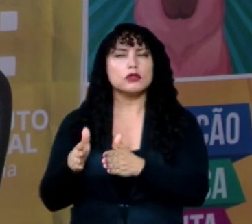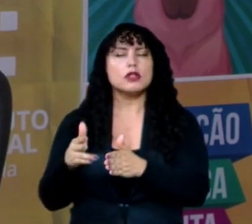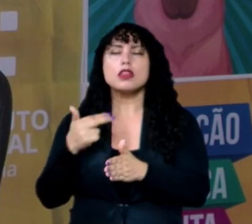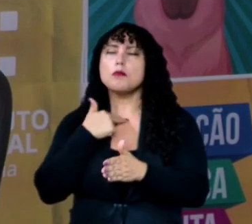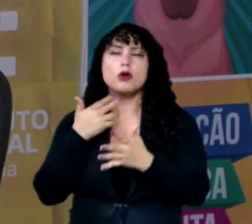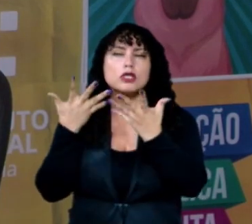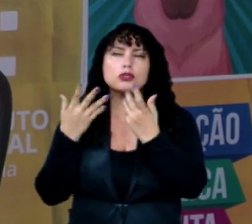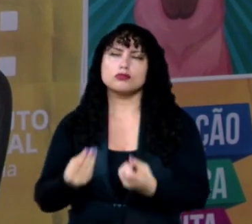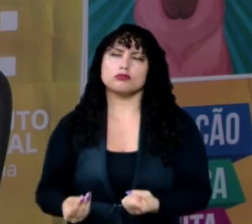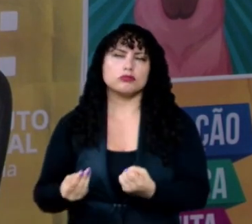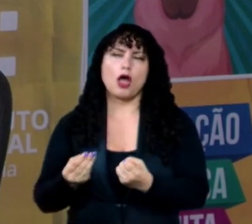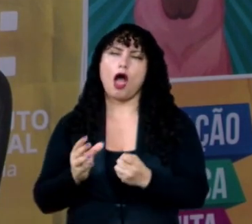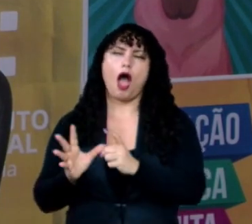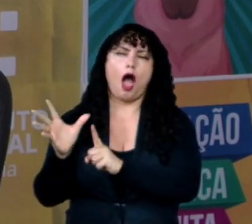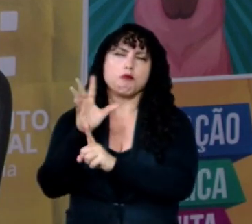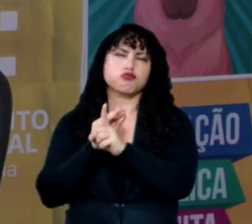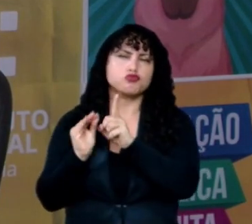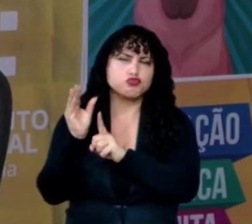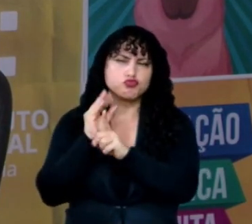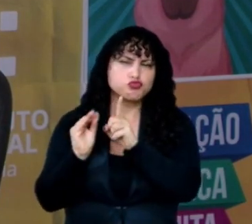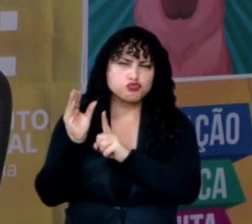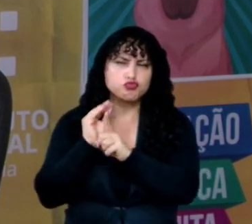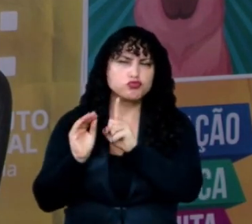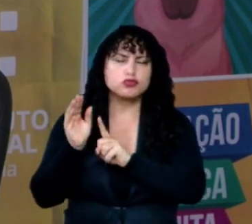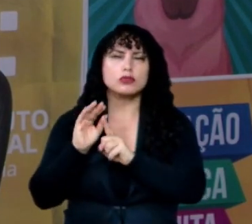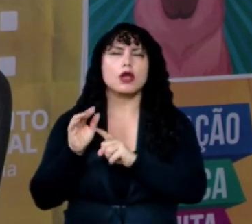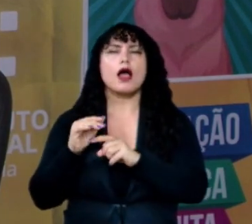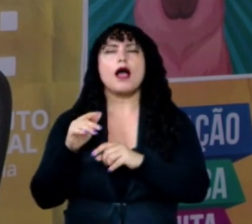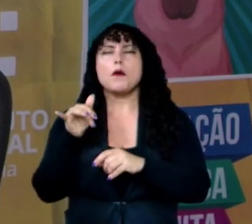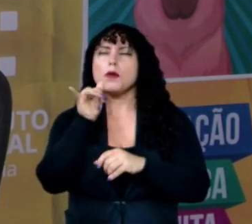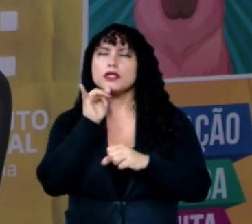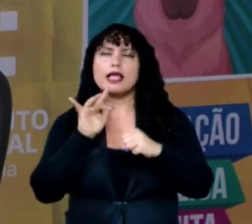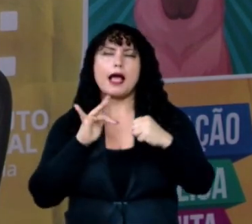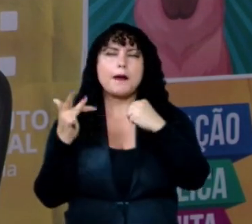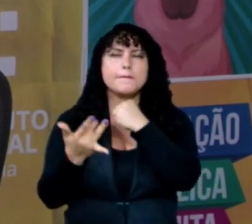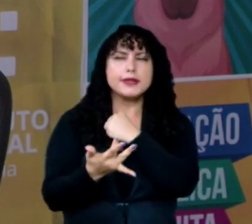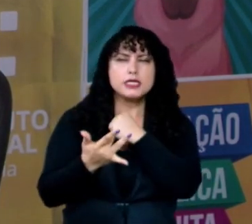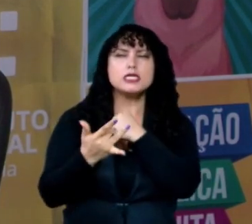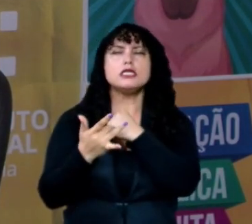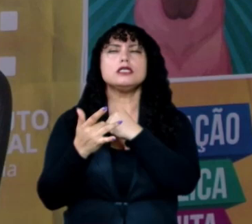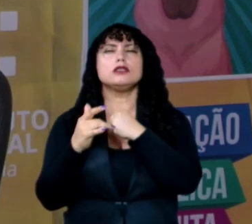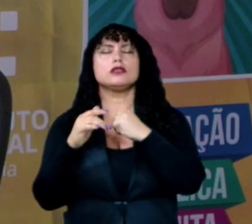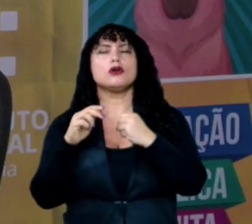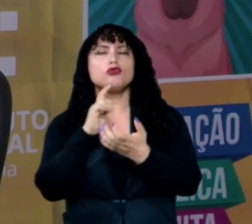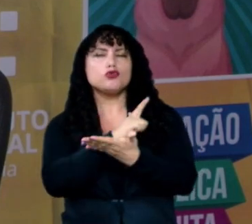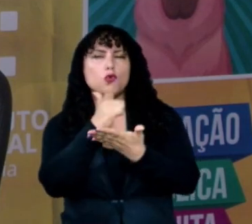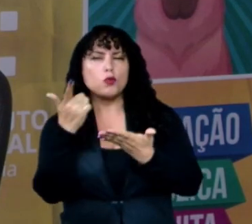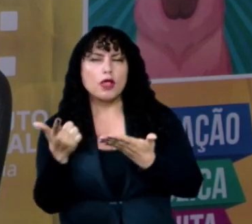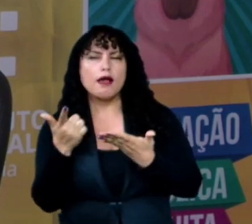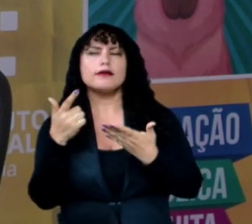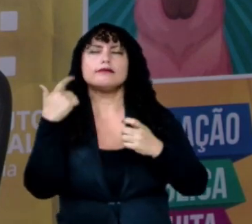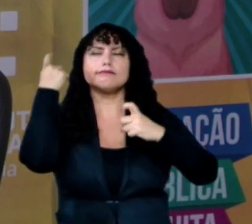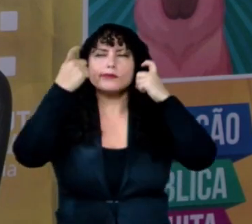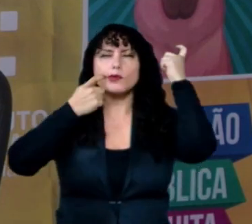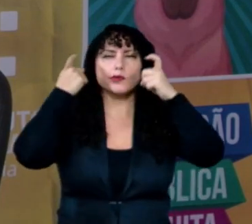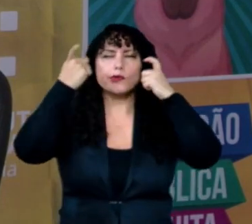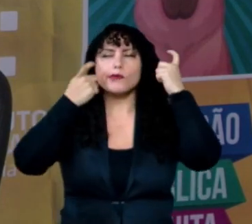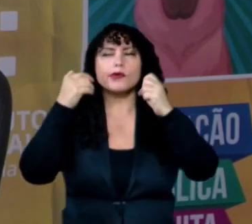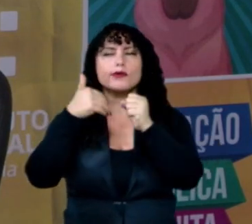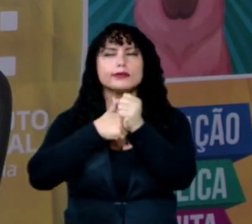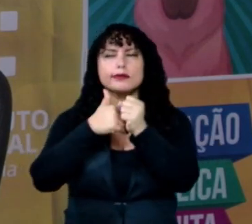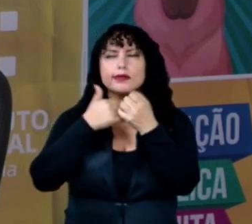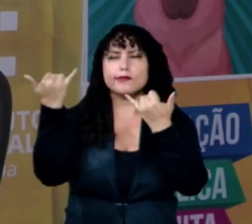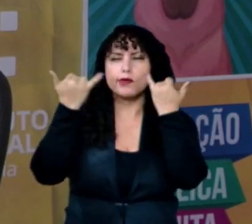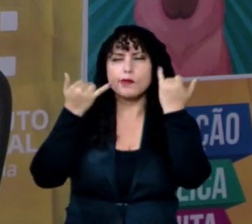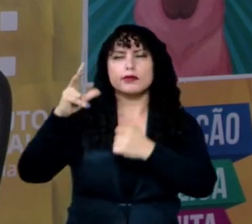aceitar abusos. Então, a mídia, por exemplo, a imprensa, tem apontado muito essa preocupação de que o sigilo de